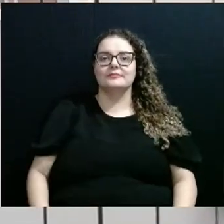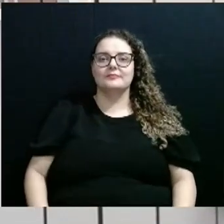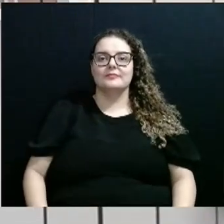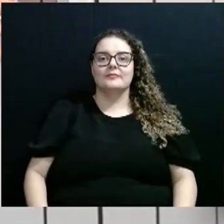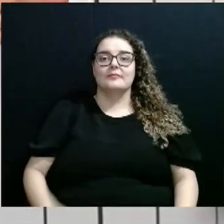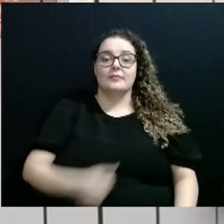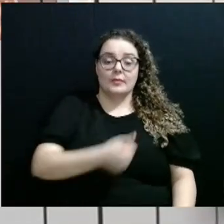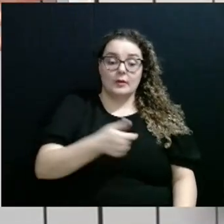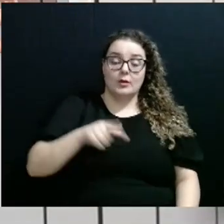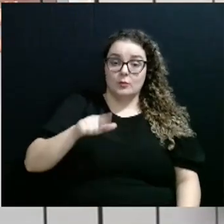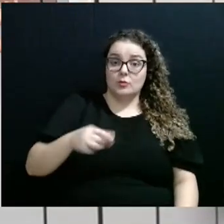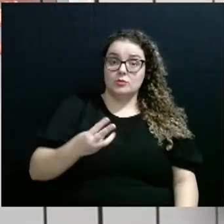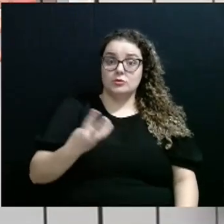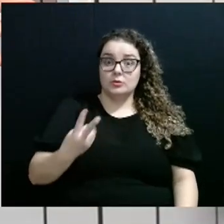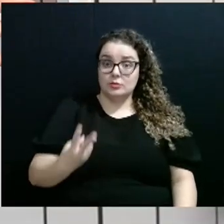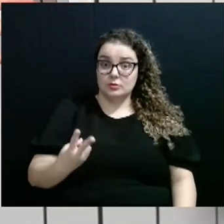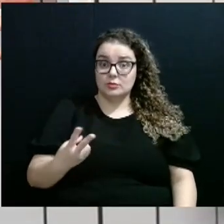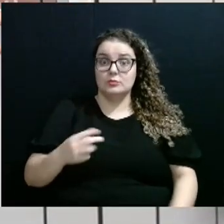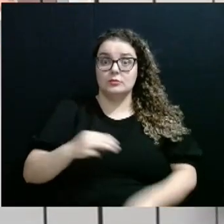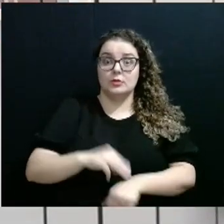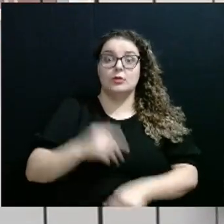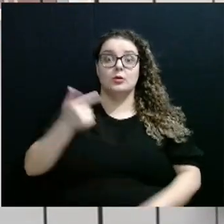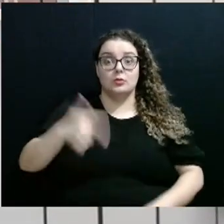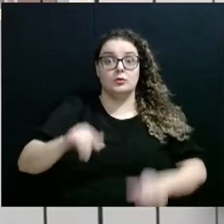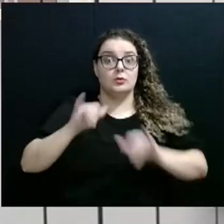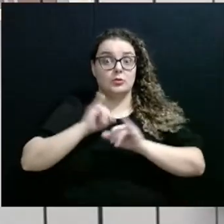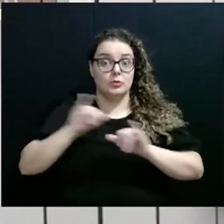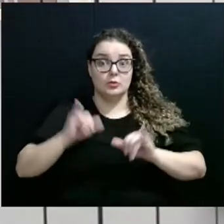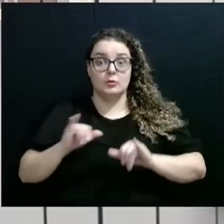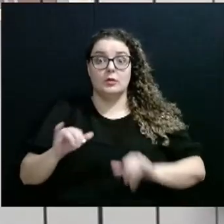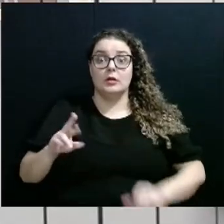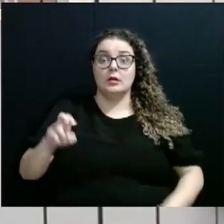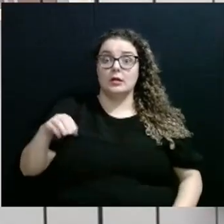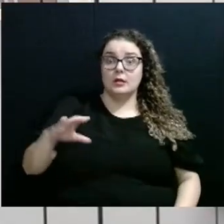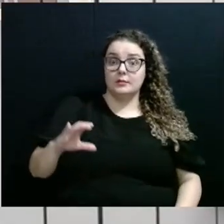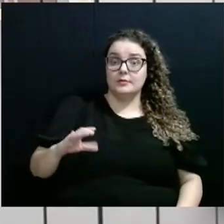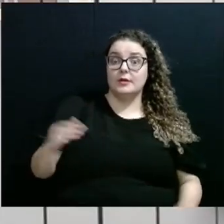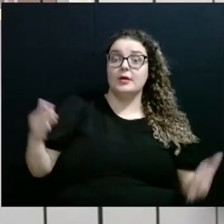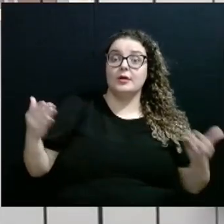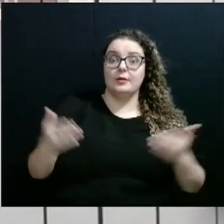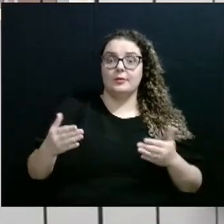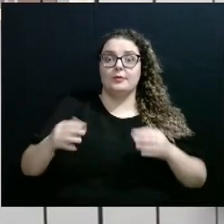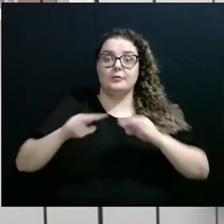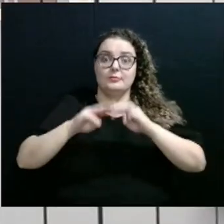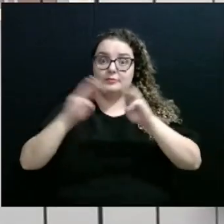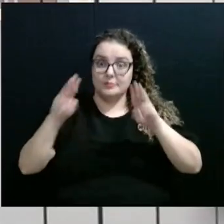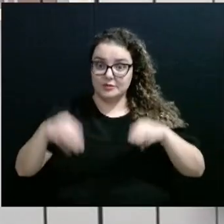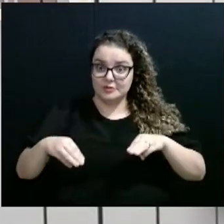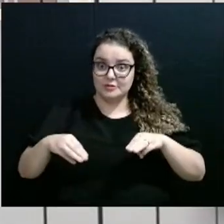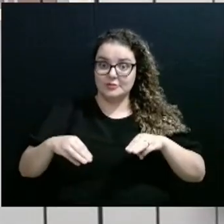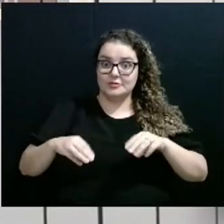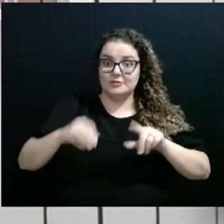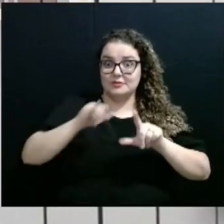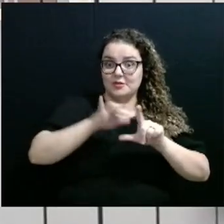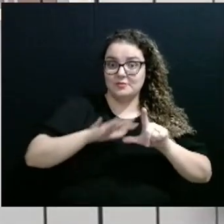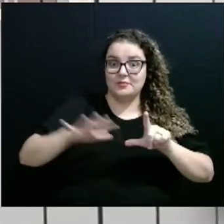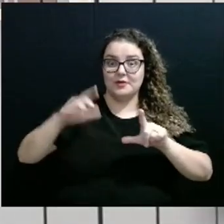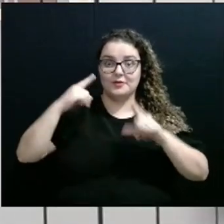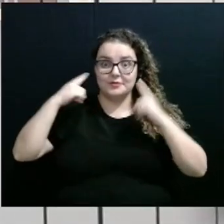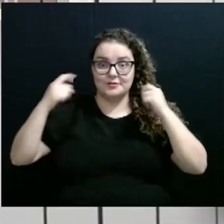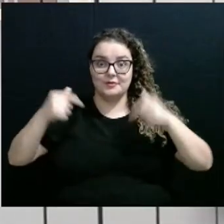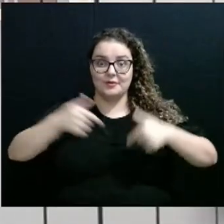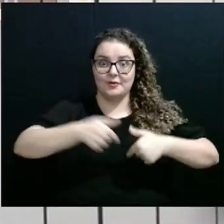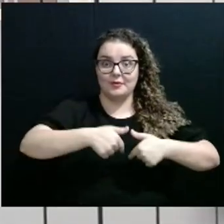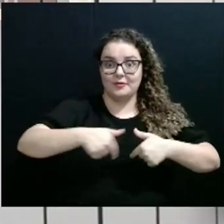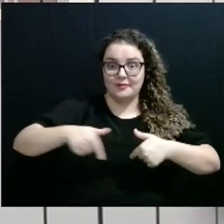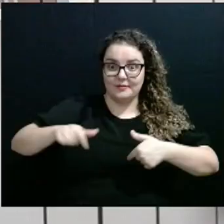32 minutos, a gente segue aqui com as notícias da metrópole. Agora, o Museu da Imagem e do Som aqui de Campinas retornou